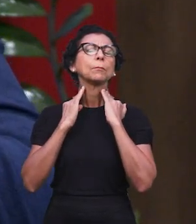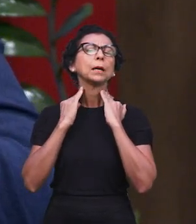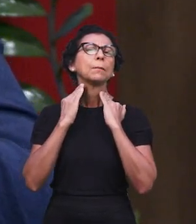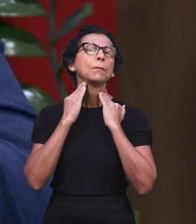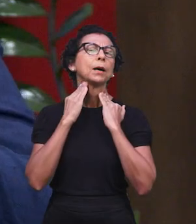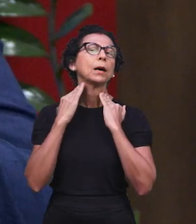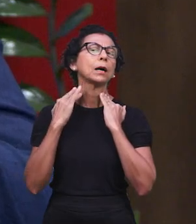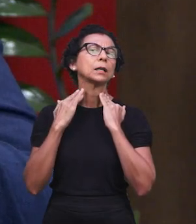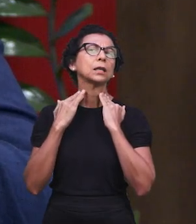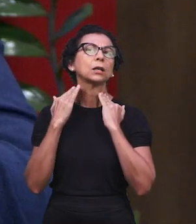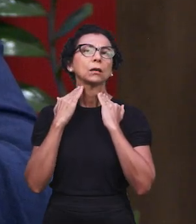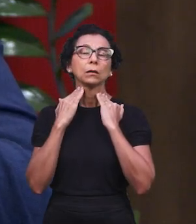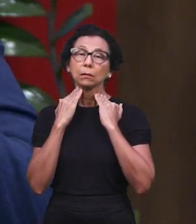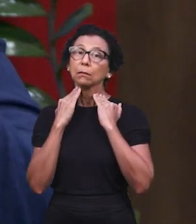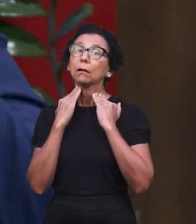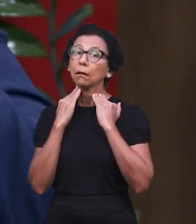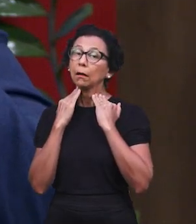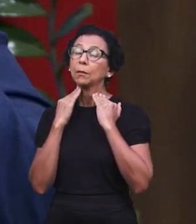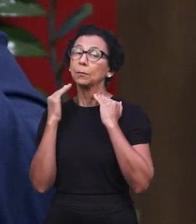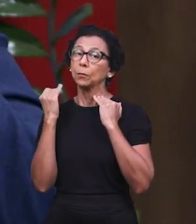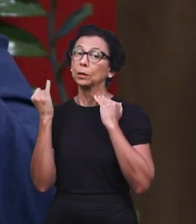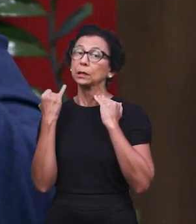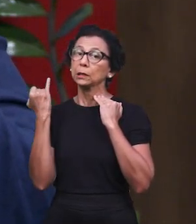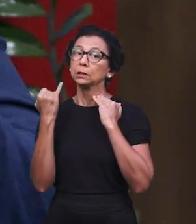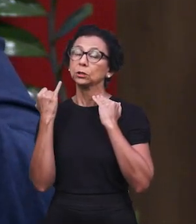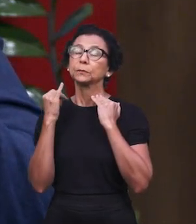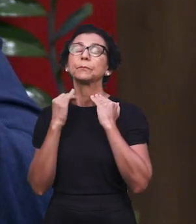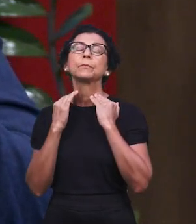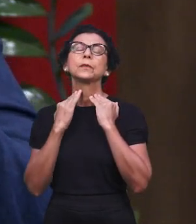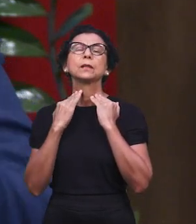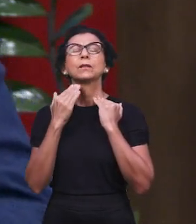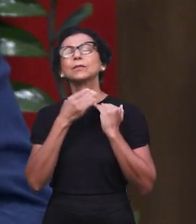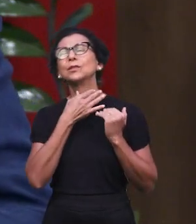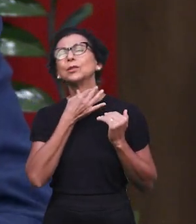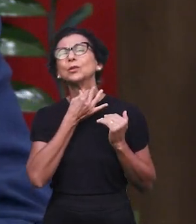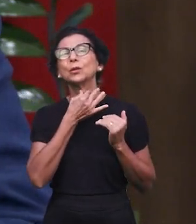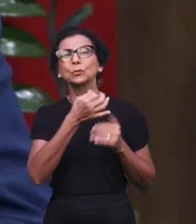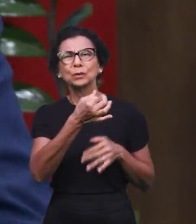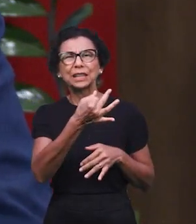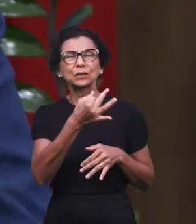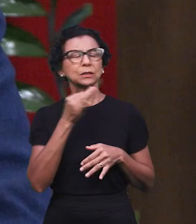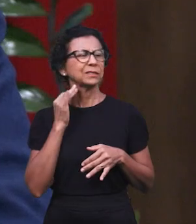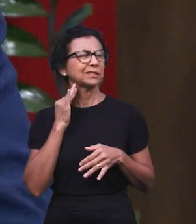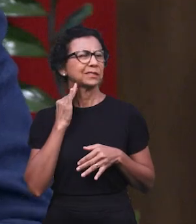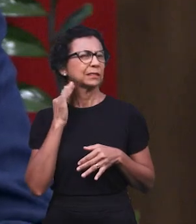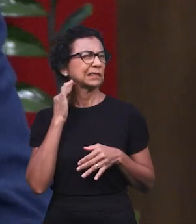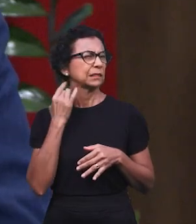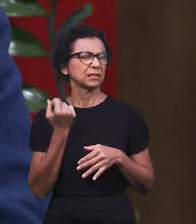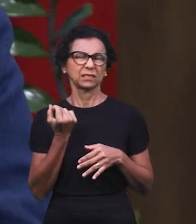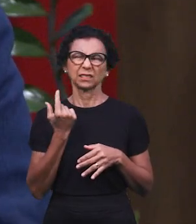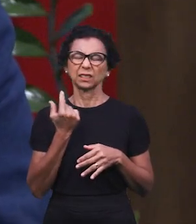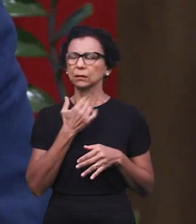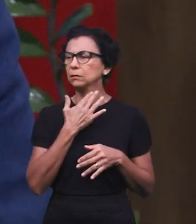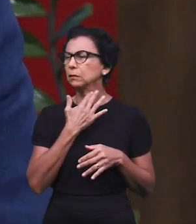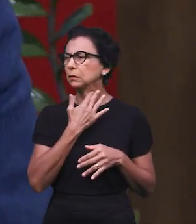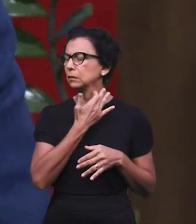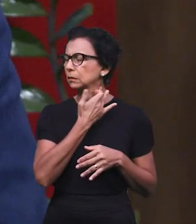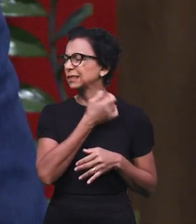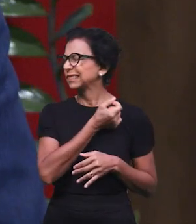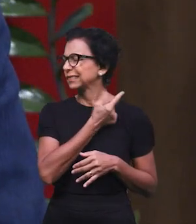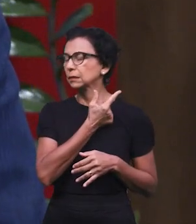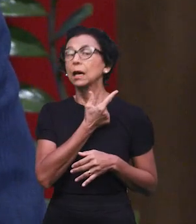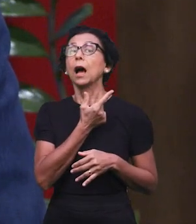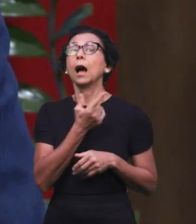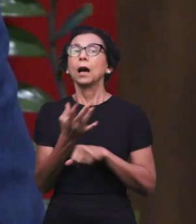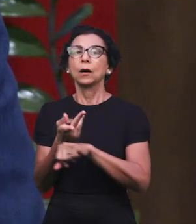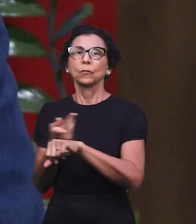pescoço, que também faz parte da autoavaliação, e você ver algum nódulo, alguma coisa que não está adequada, é a hora de você procurar o